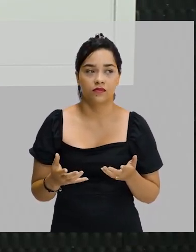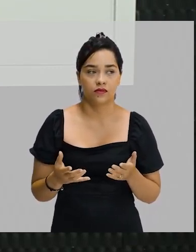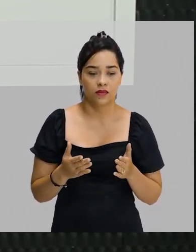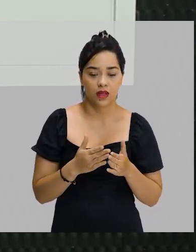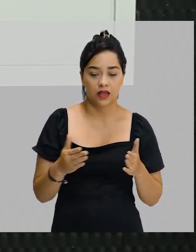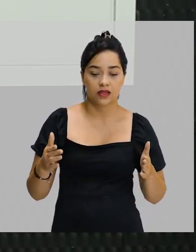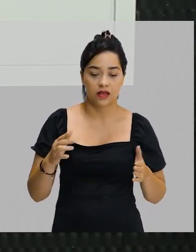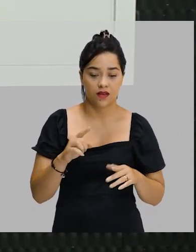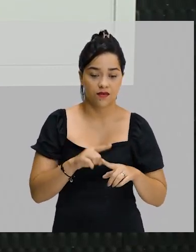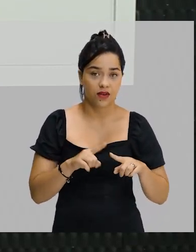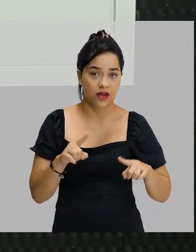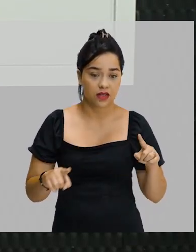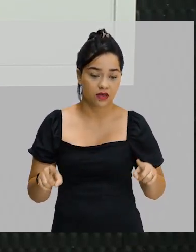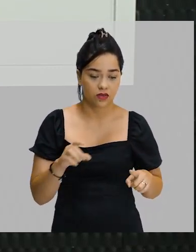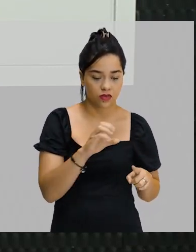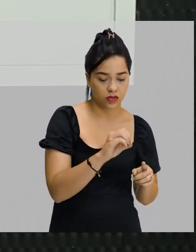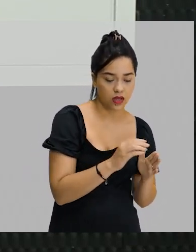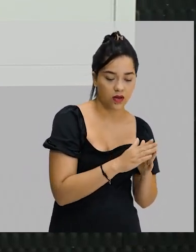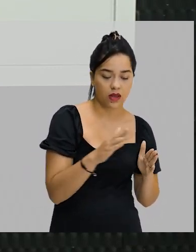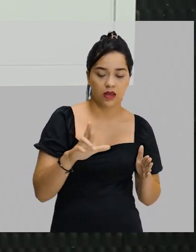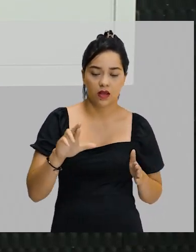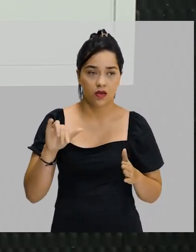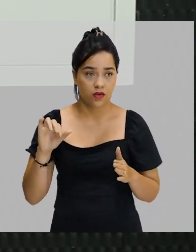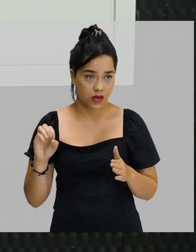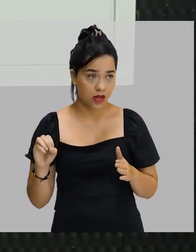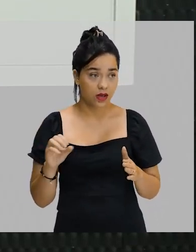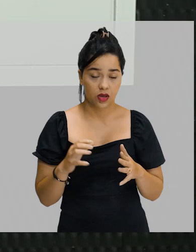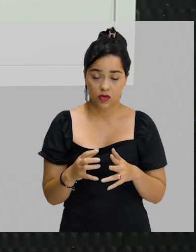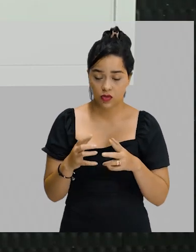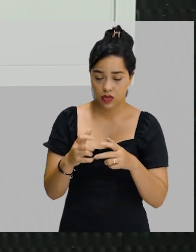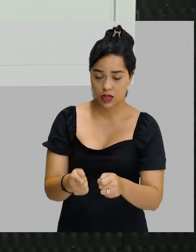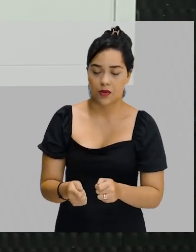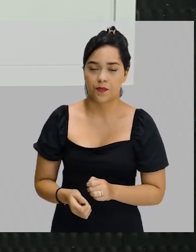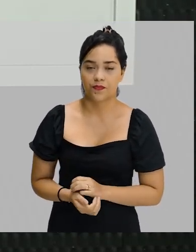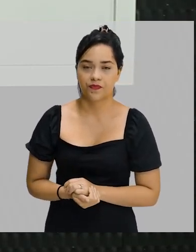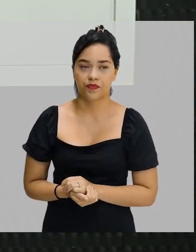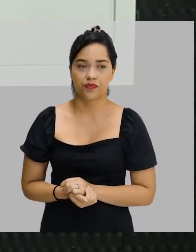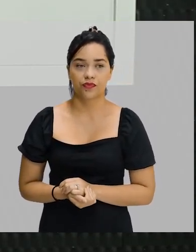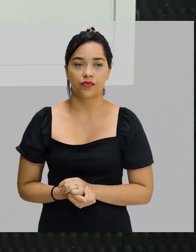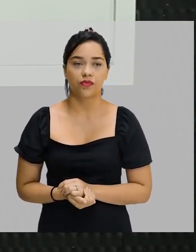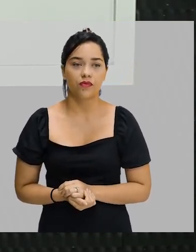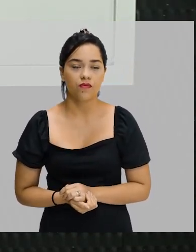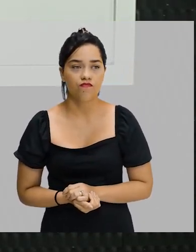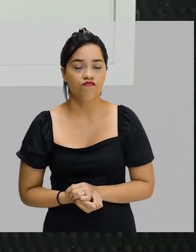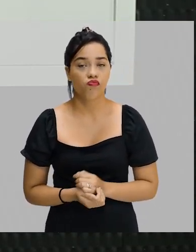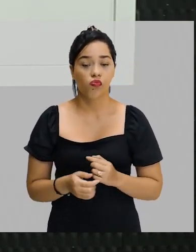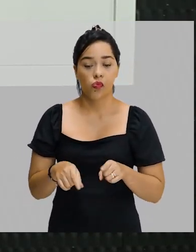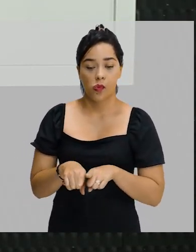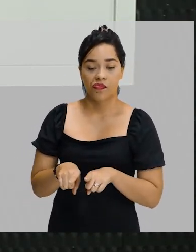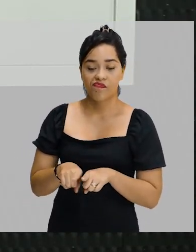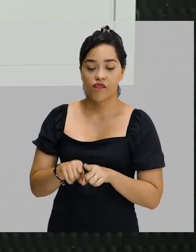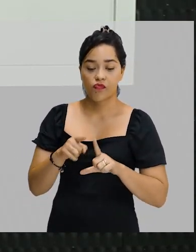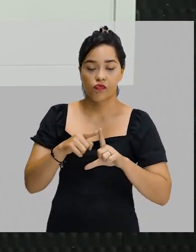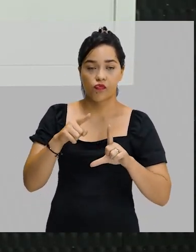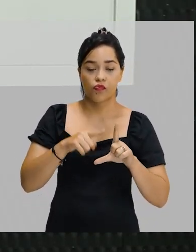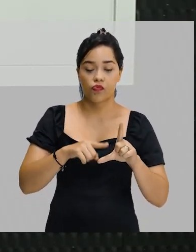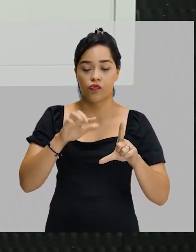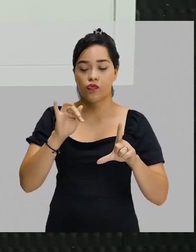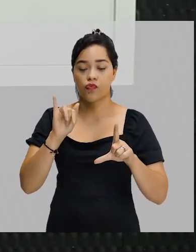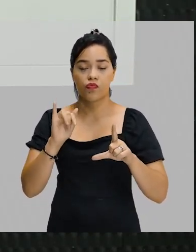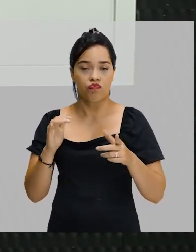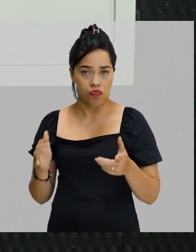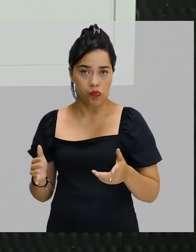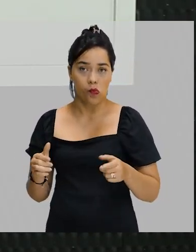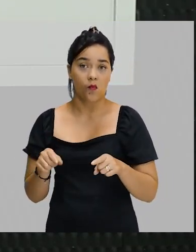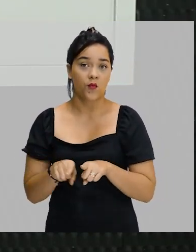essa variação, né? Do zero até o raio, que é o tamanho total, tá ok? E no caso do ângulo φ, do cosseno de